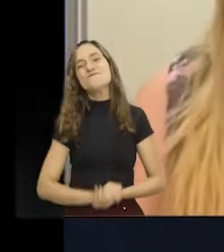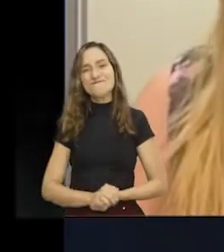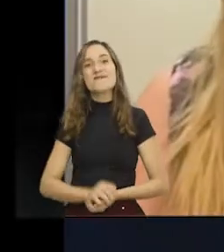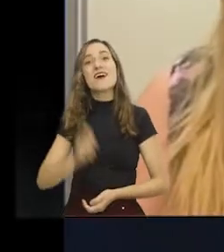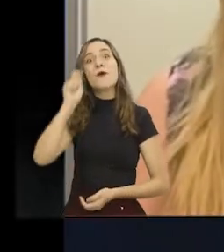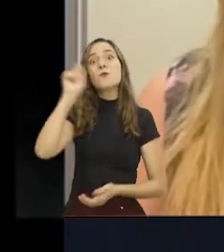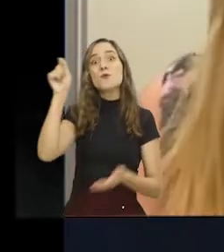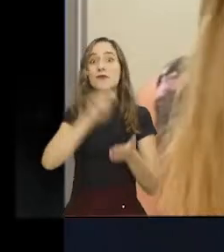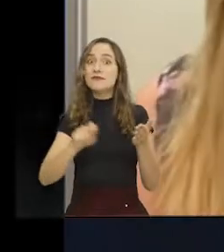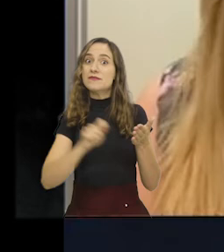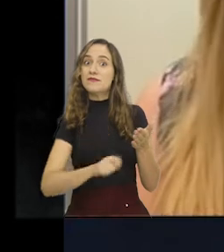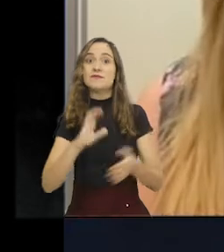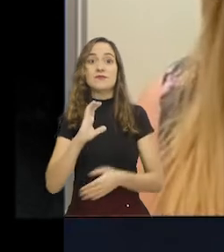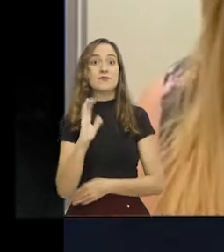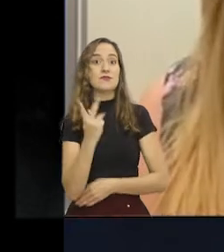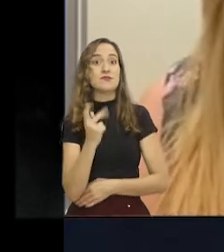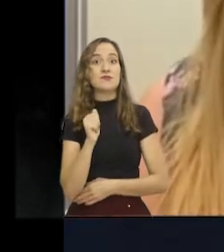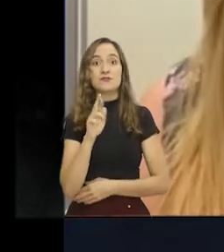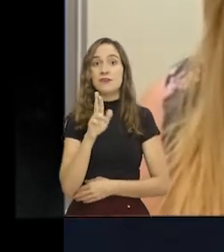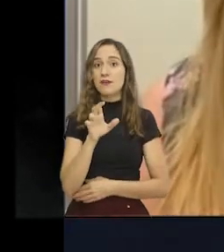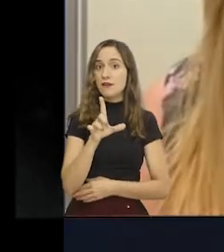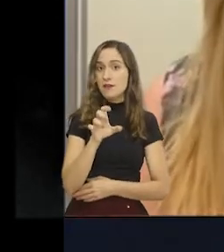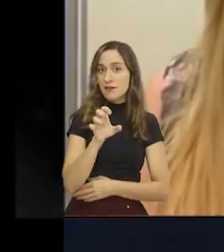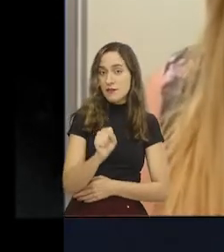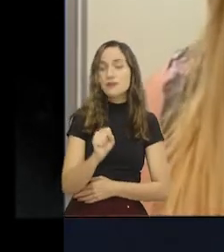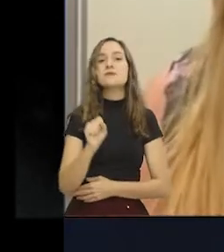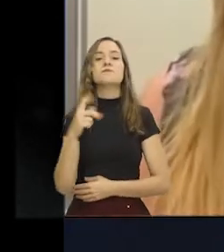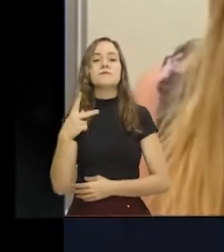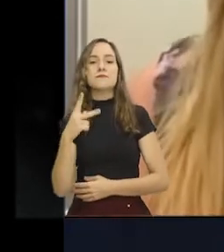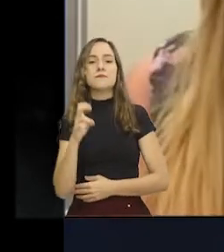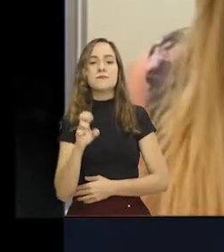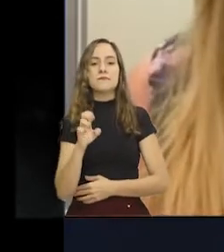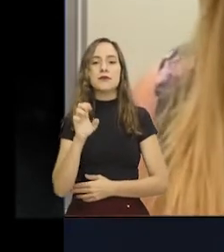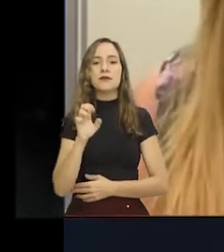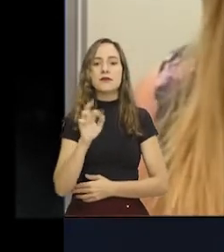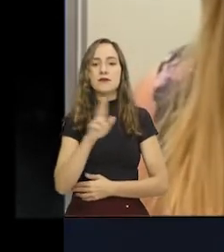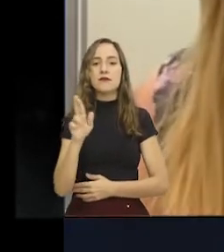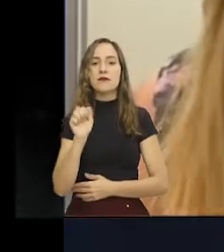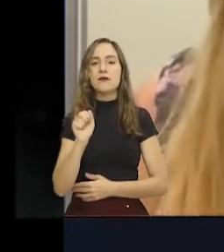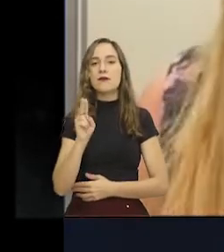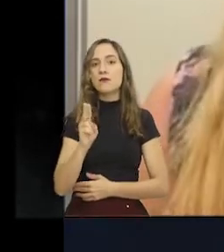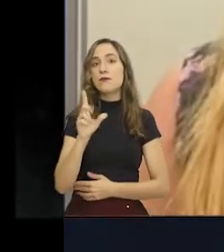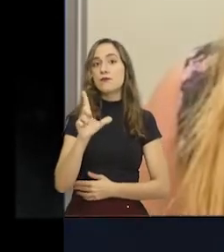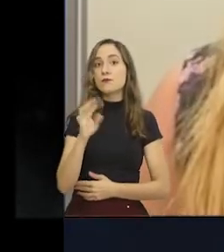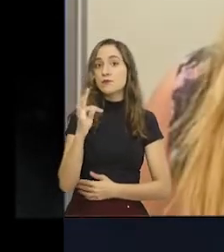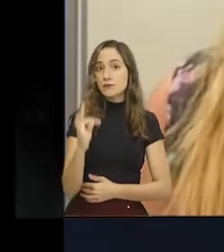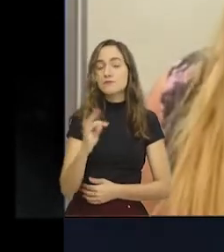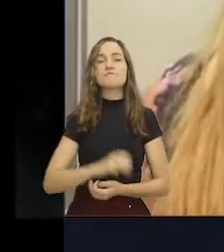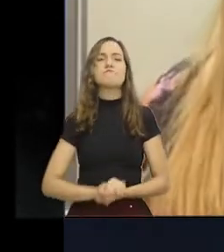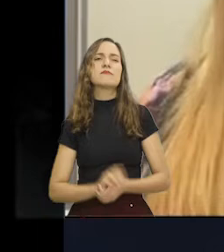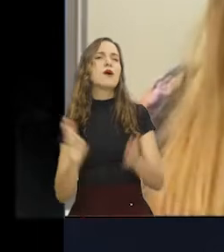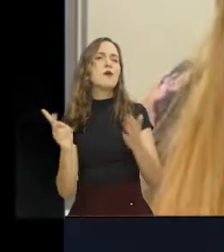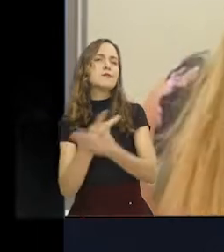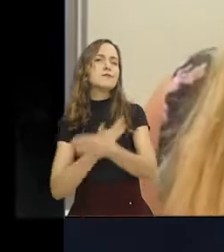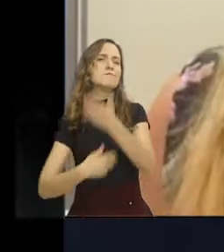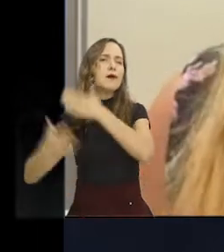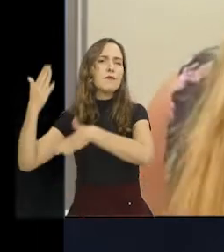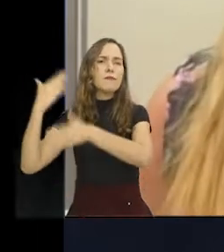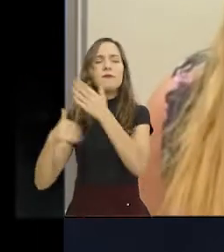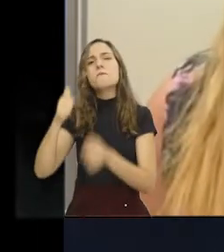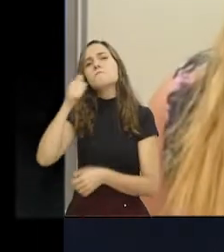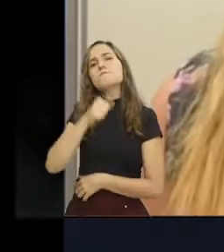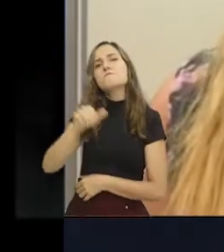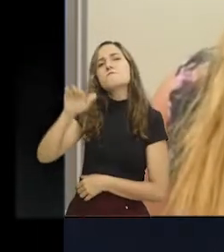Chapeuzinho Vermelho, Charles Perrault. Era uma vez uma menina que vivia